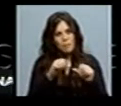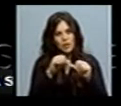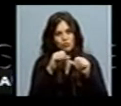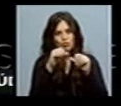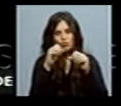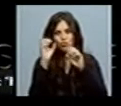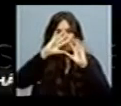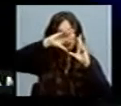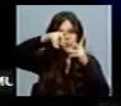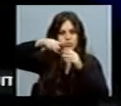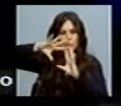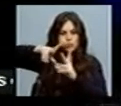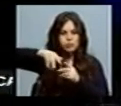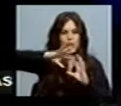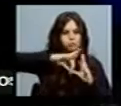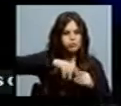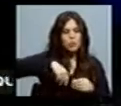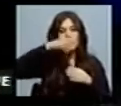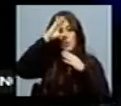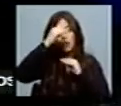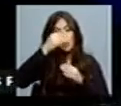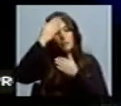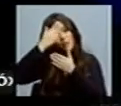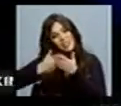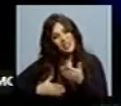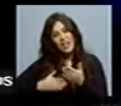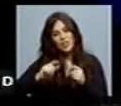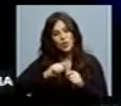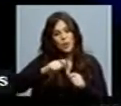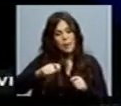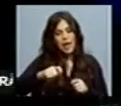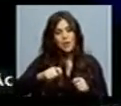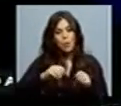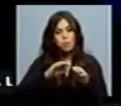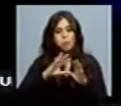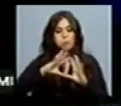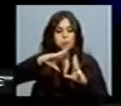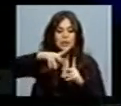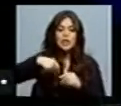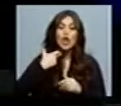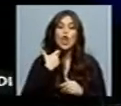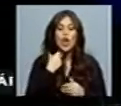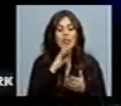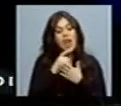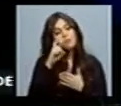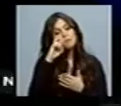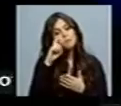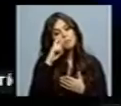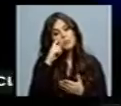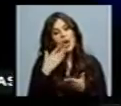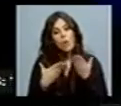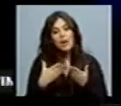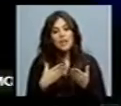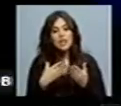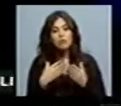uma Lua, com cerca de metade do diâmetro do planeta anão, consegue ter este efeito de escudo perante a atmosfera do planeta. E isto é muito